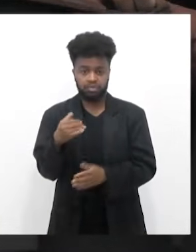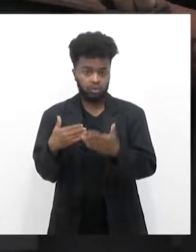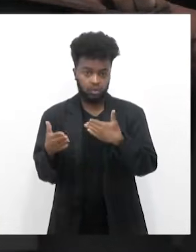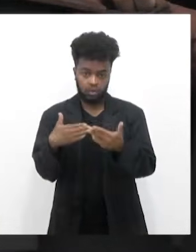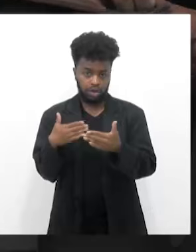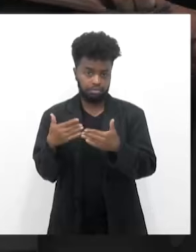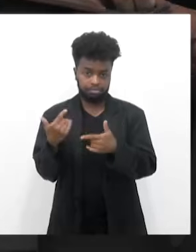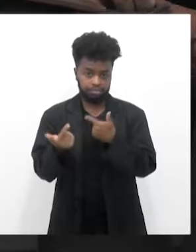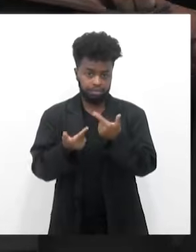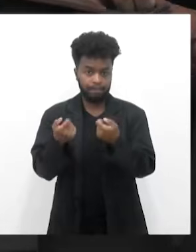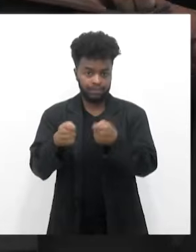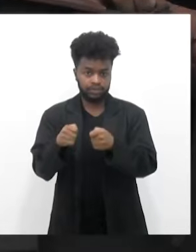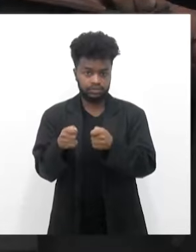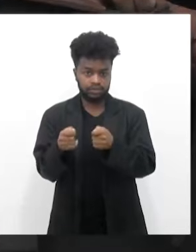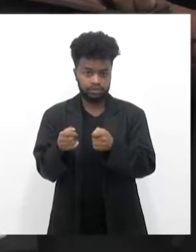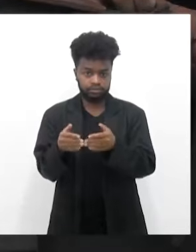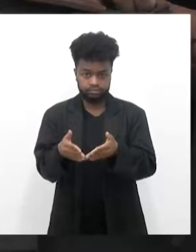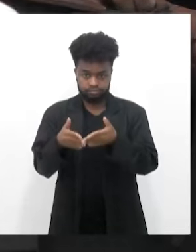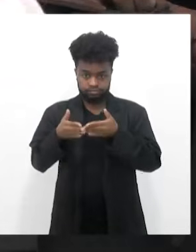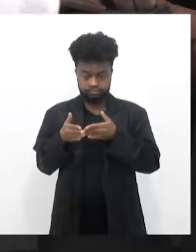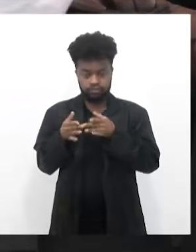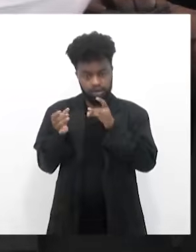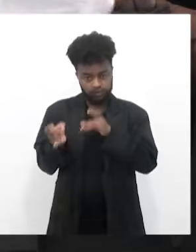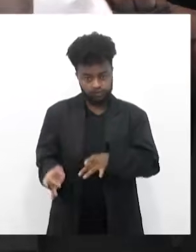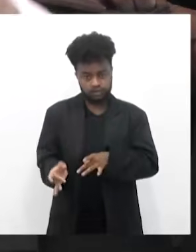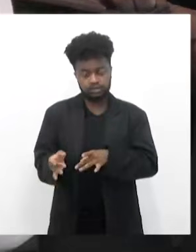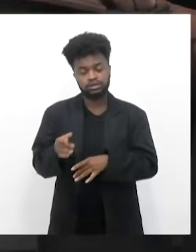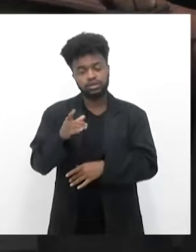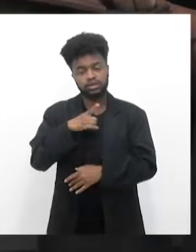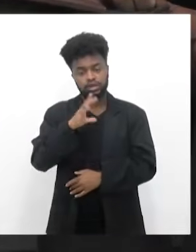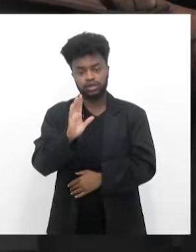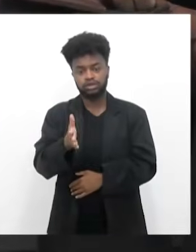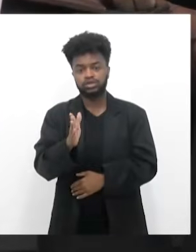cargo, teria que se desincompatibilizar, já há no